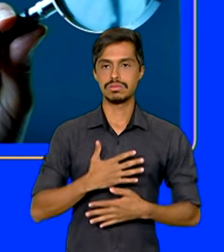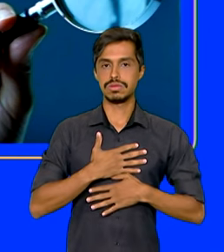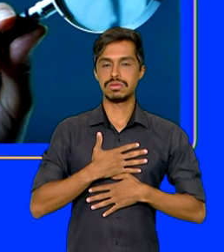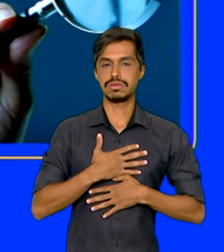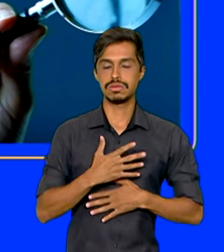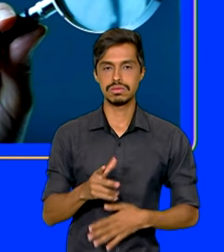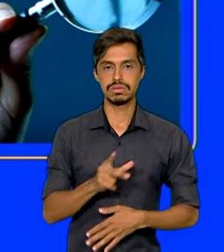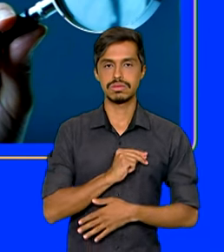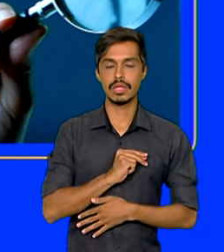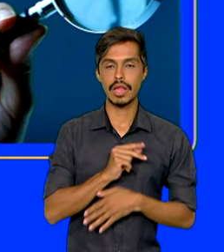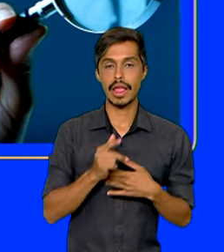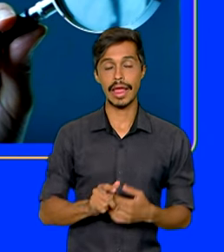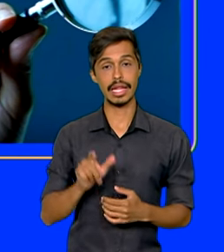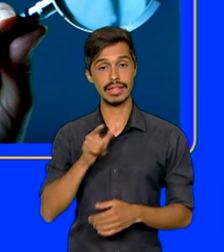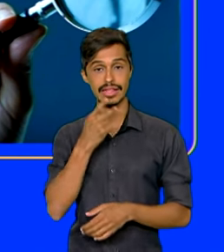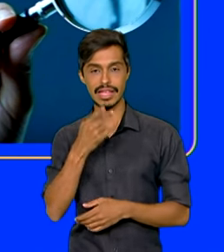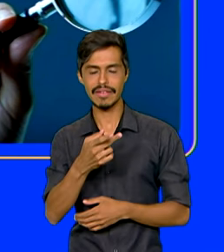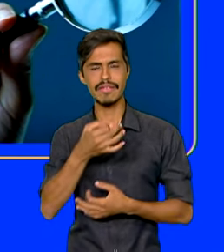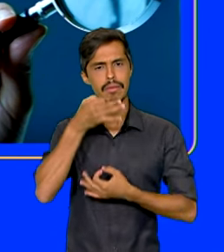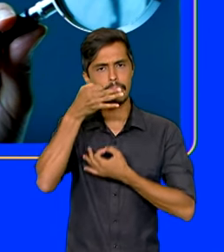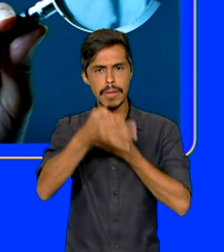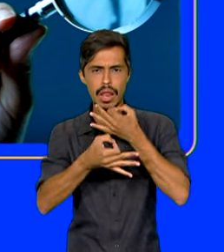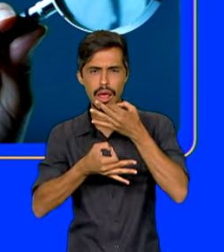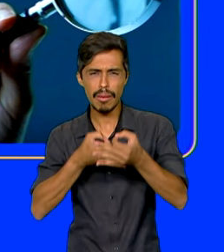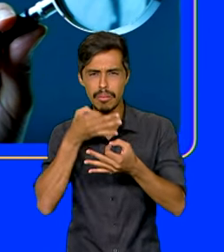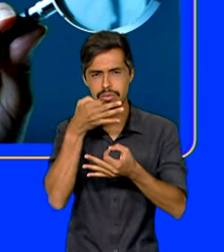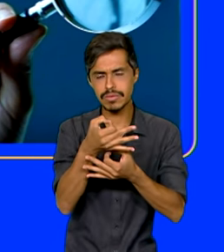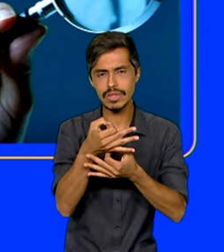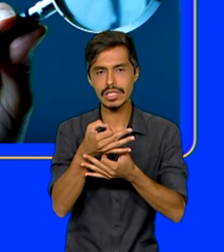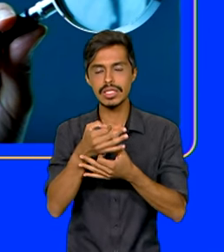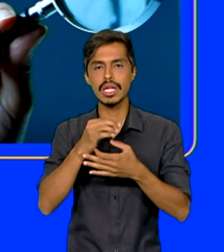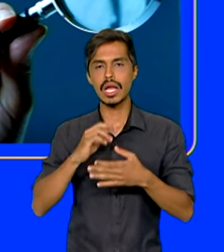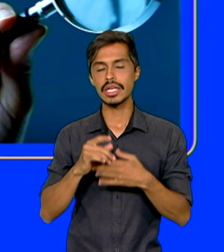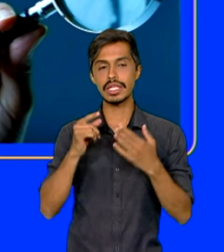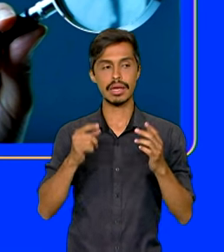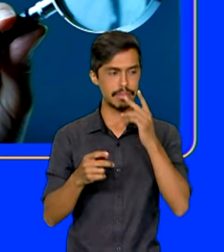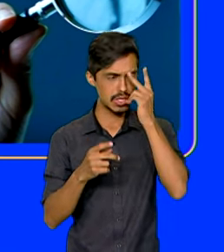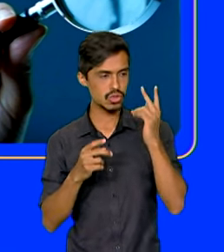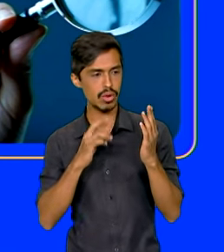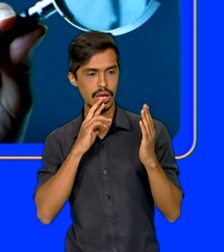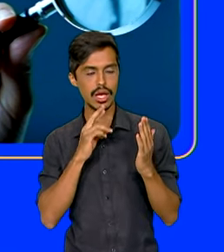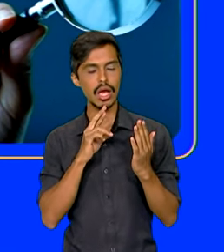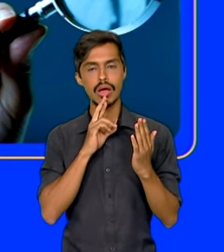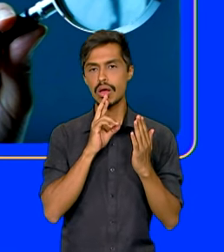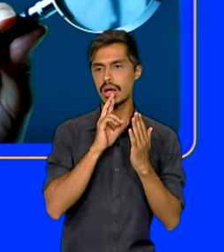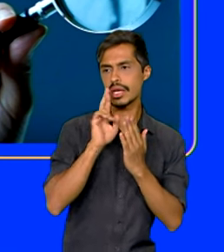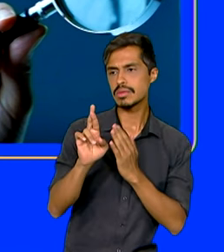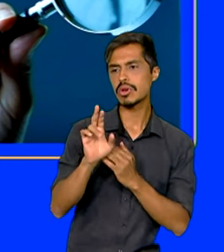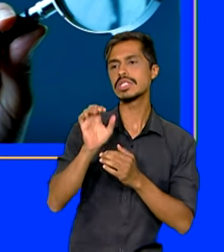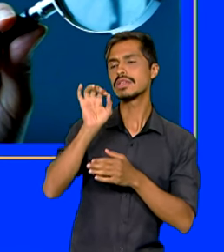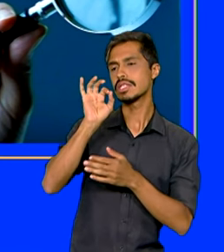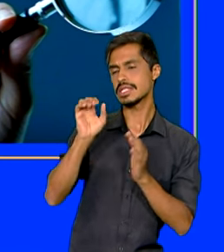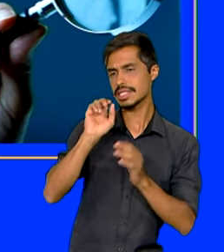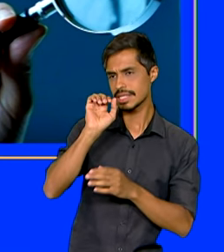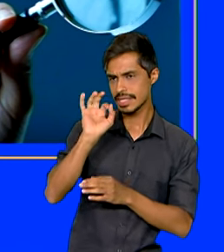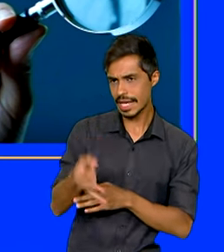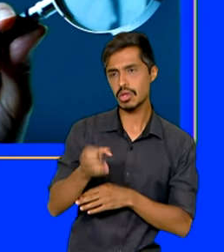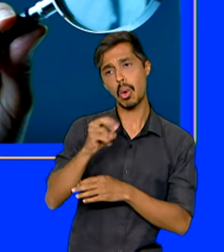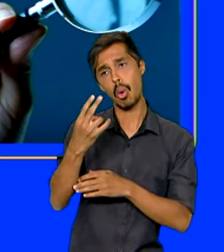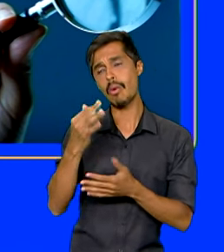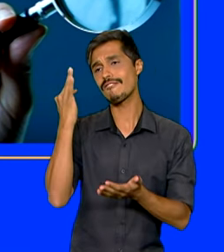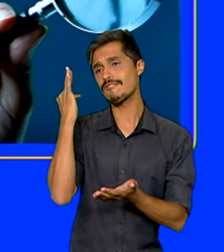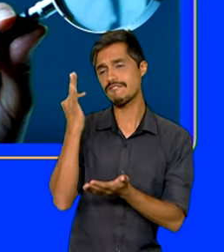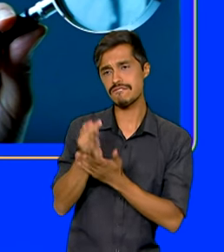é feita na base de afirmativas e o respondente responde verdadeiro ou falso. E a afirmativa